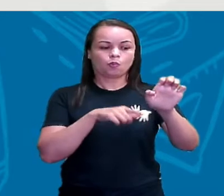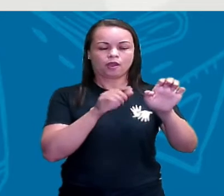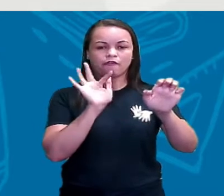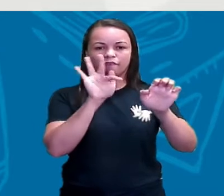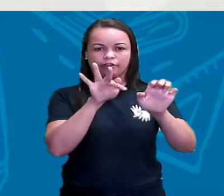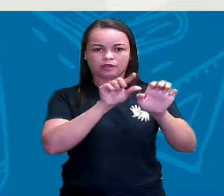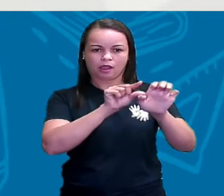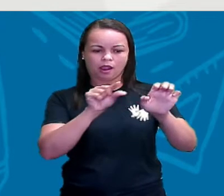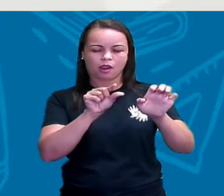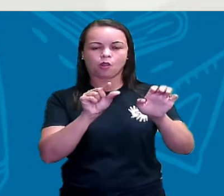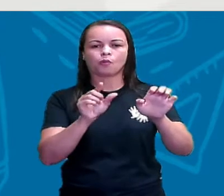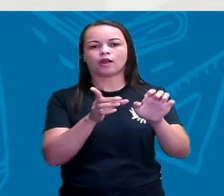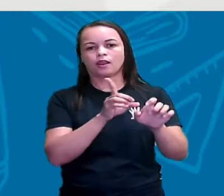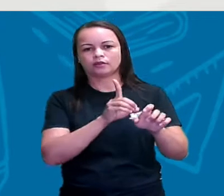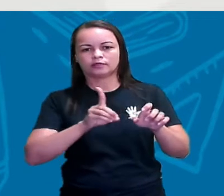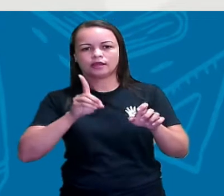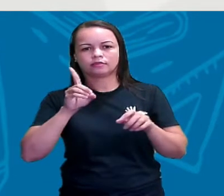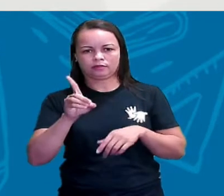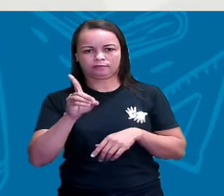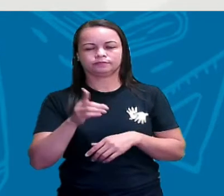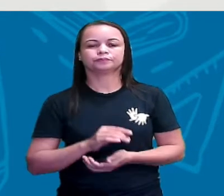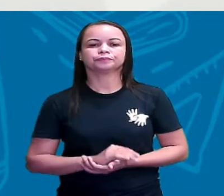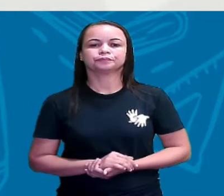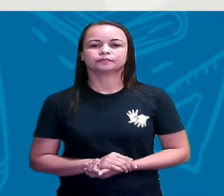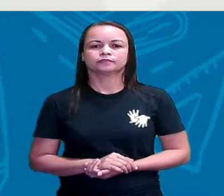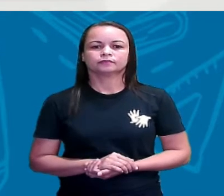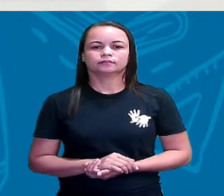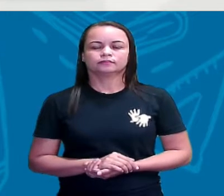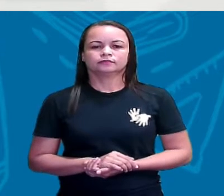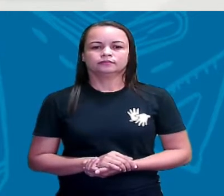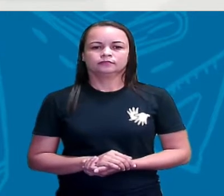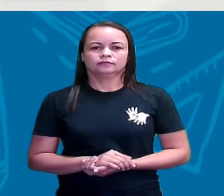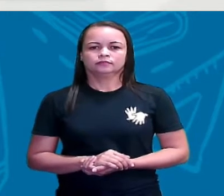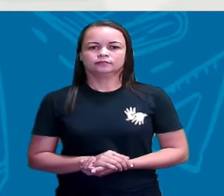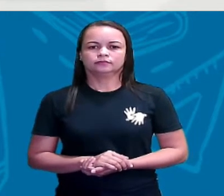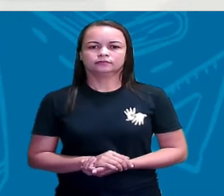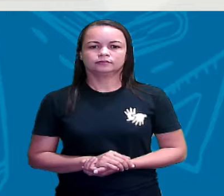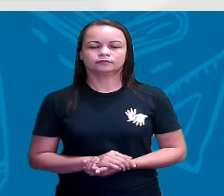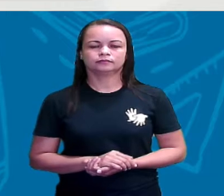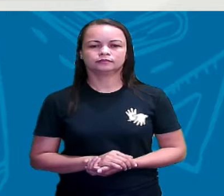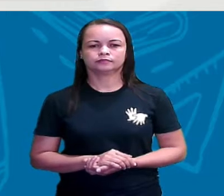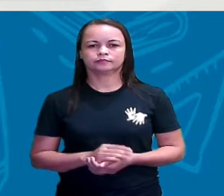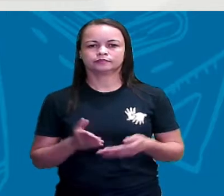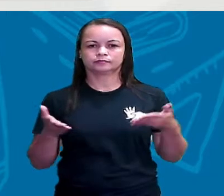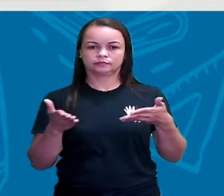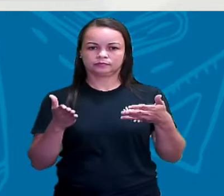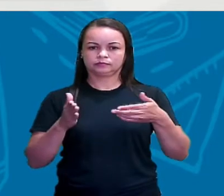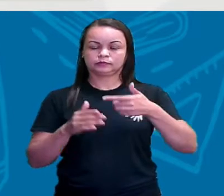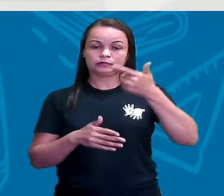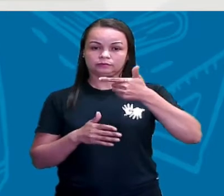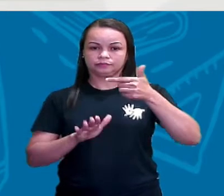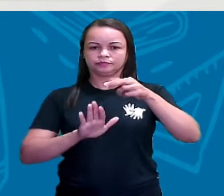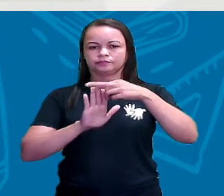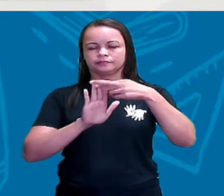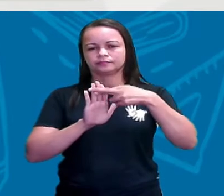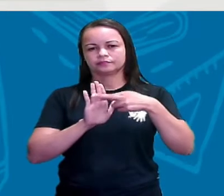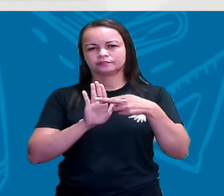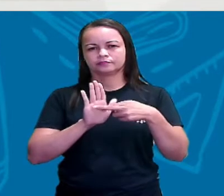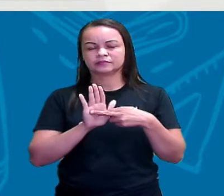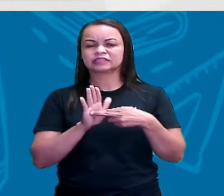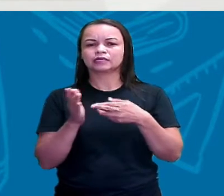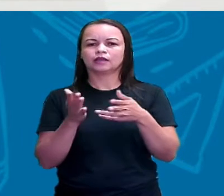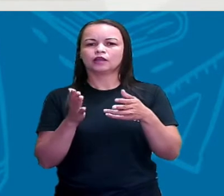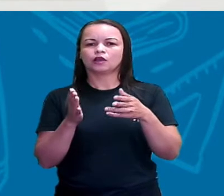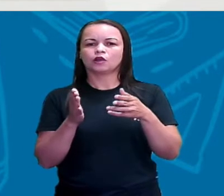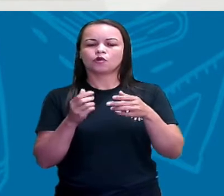passado simples a letrinha D. Agora, a segunda regra diz: aqueles verbos